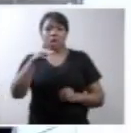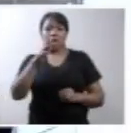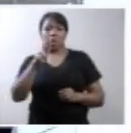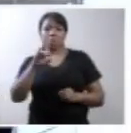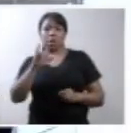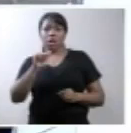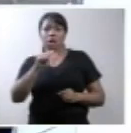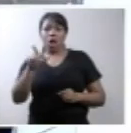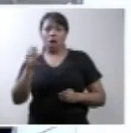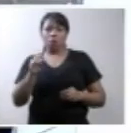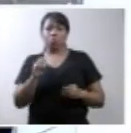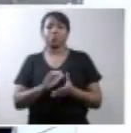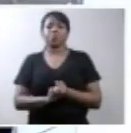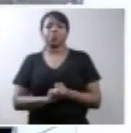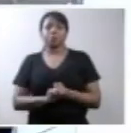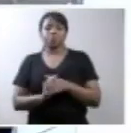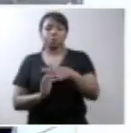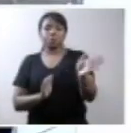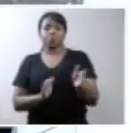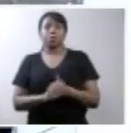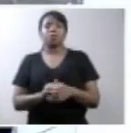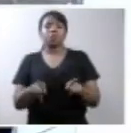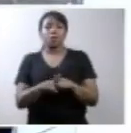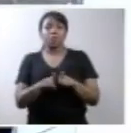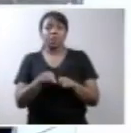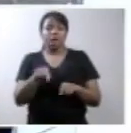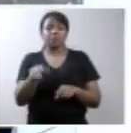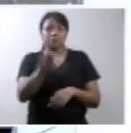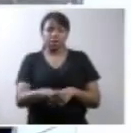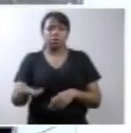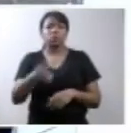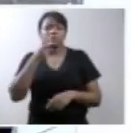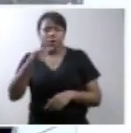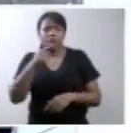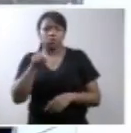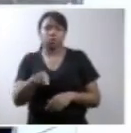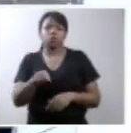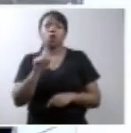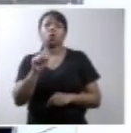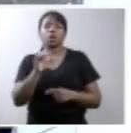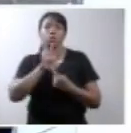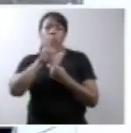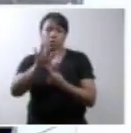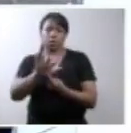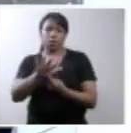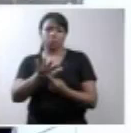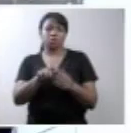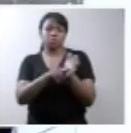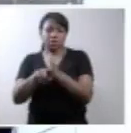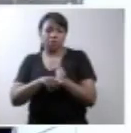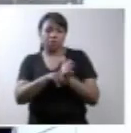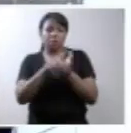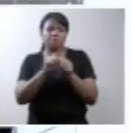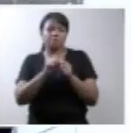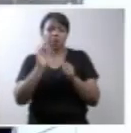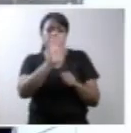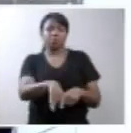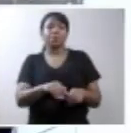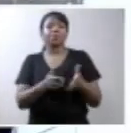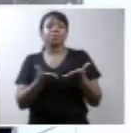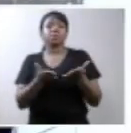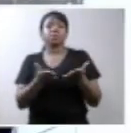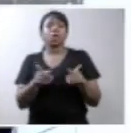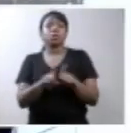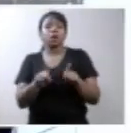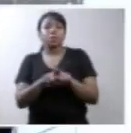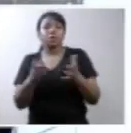bonita mas no dulo eles matam injetam clorido de potássio no no coração dessa criança eu estou citando isso para mostrar o que ele disse com relação